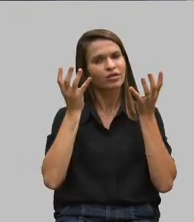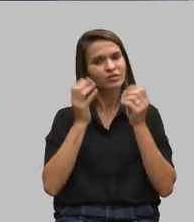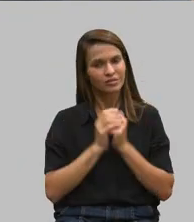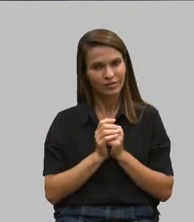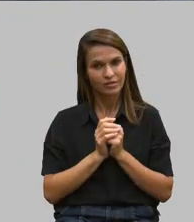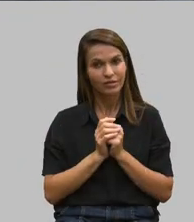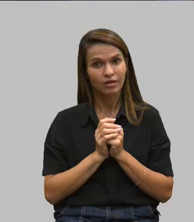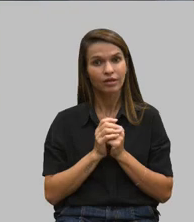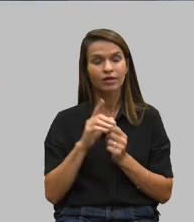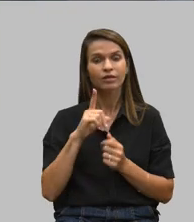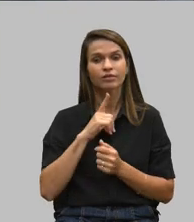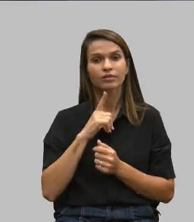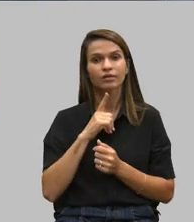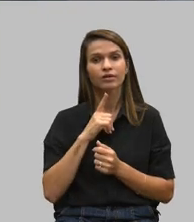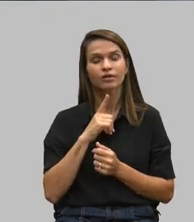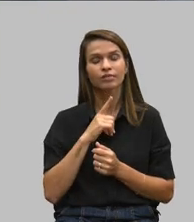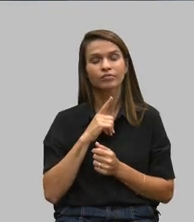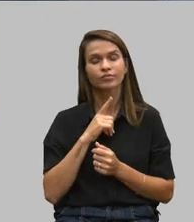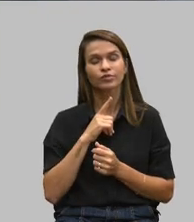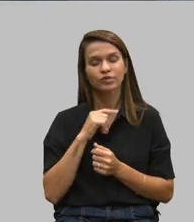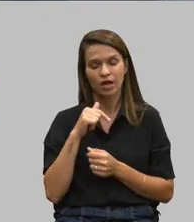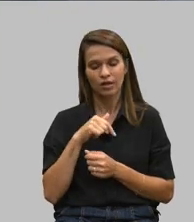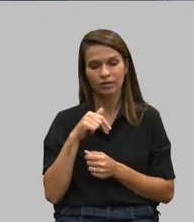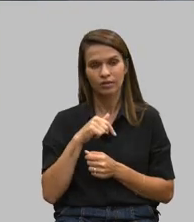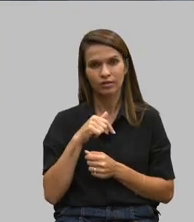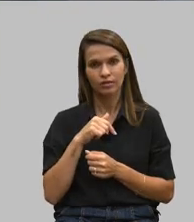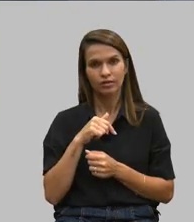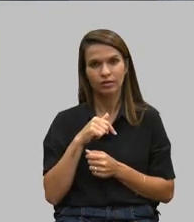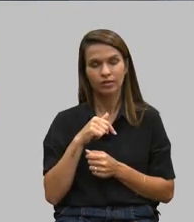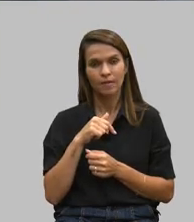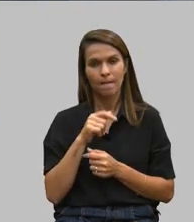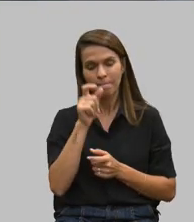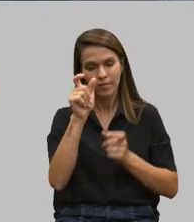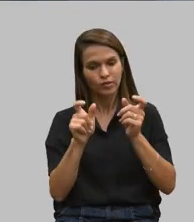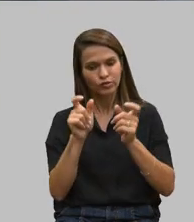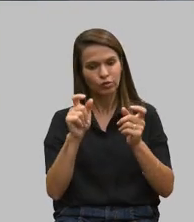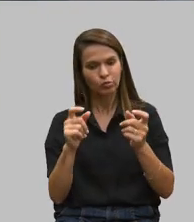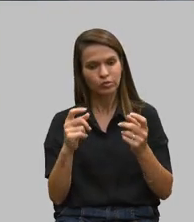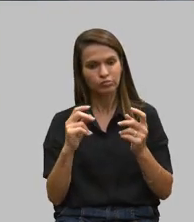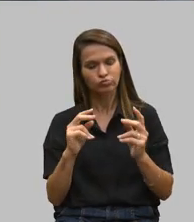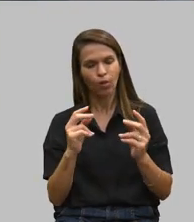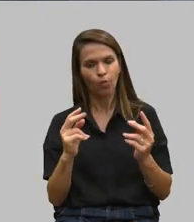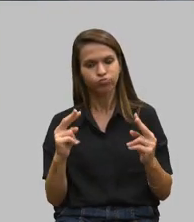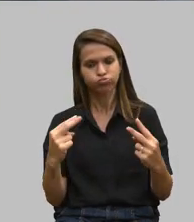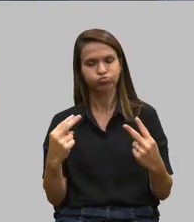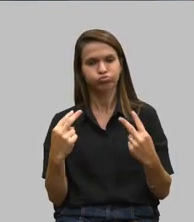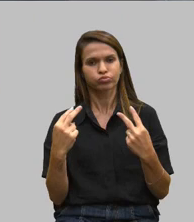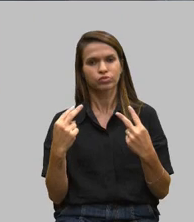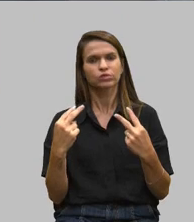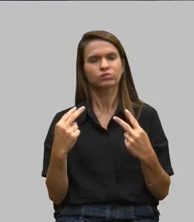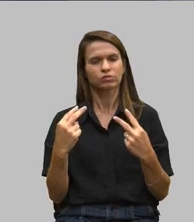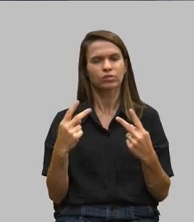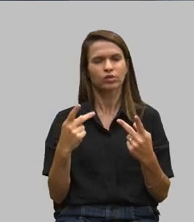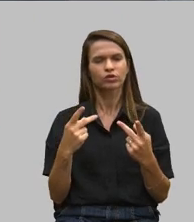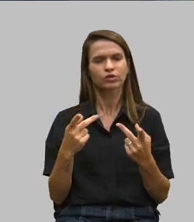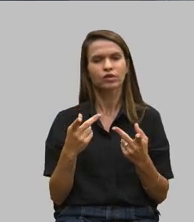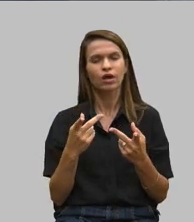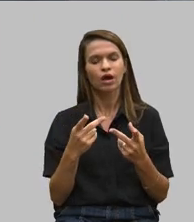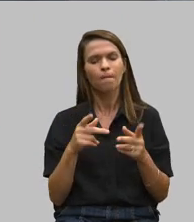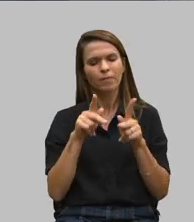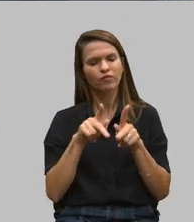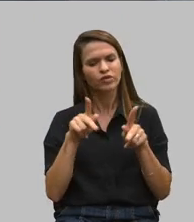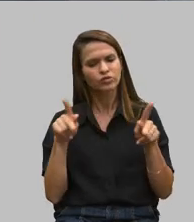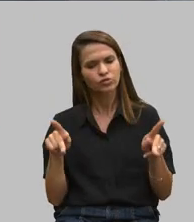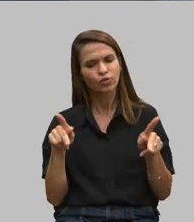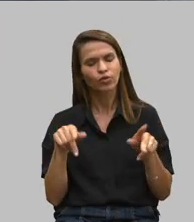temos aqui eh nos vendo e nos ouvindo aqui provavelmente professores educadores né que estão